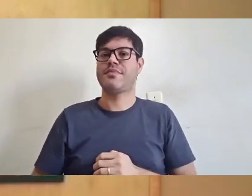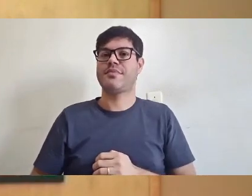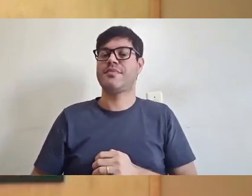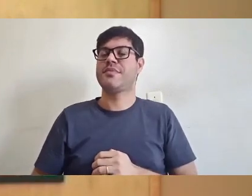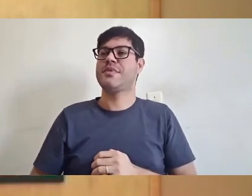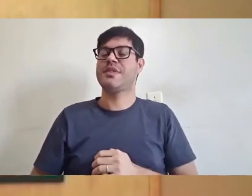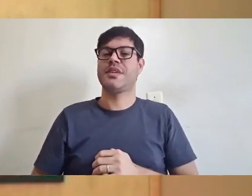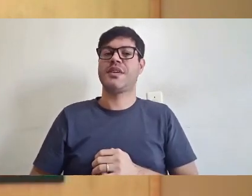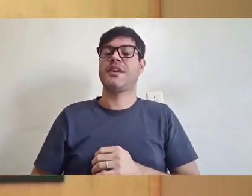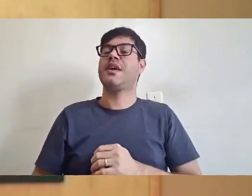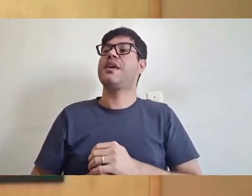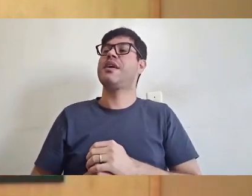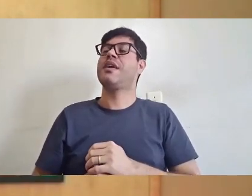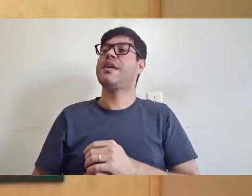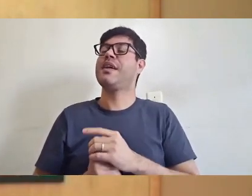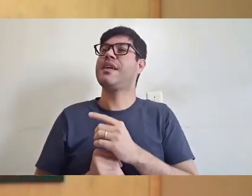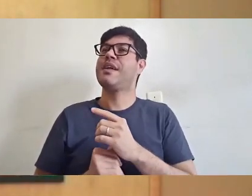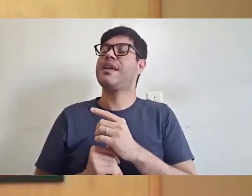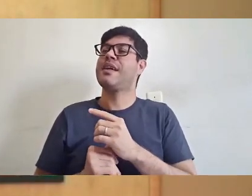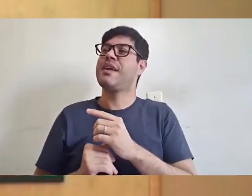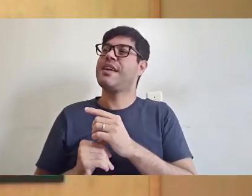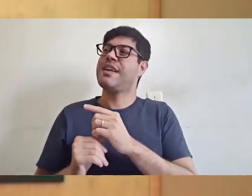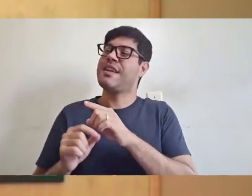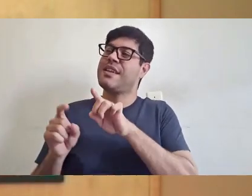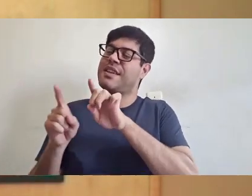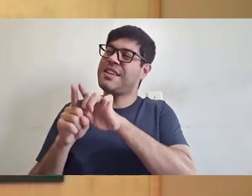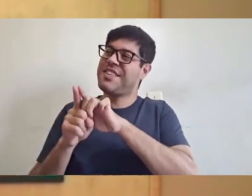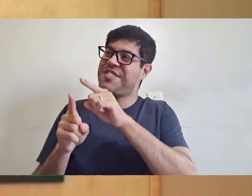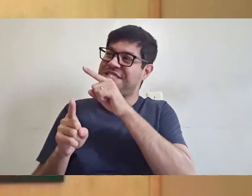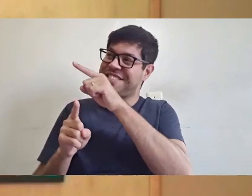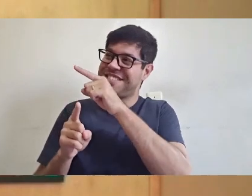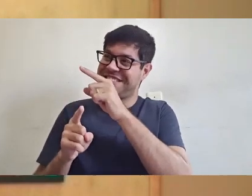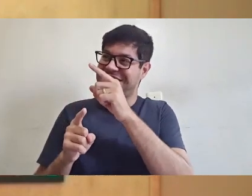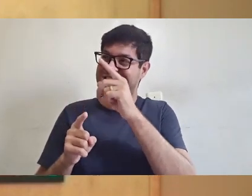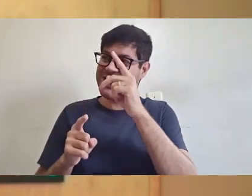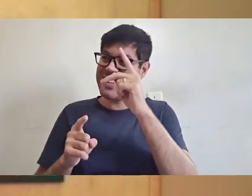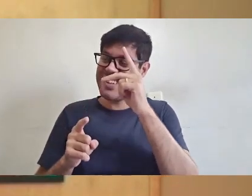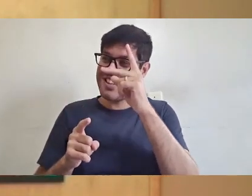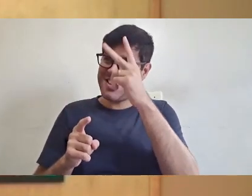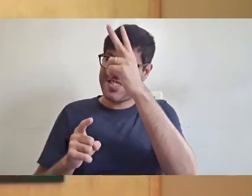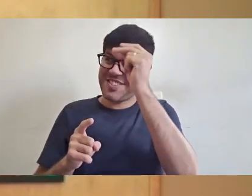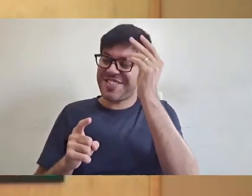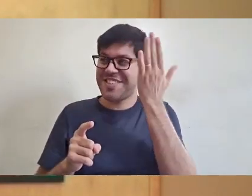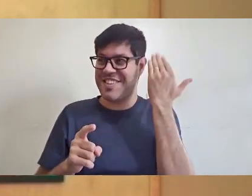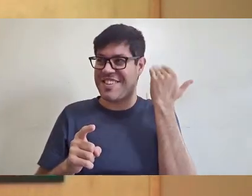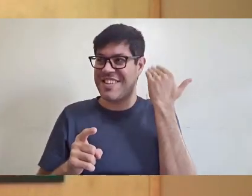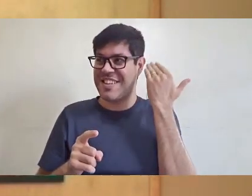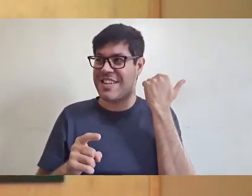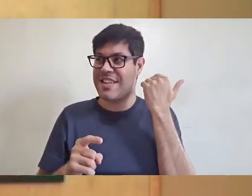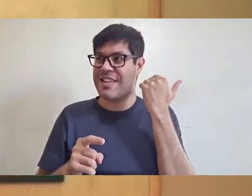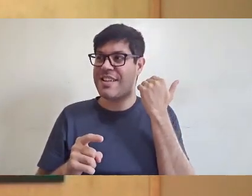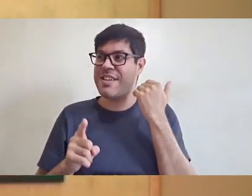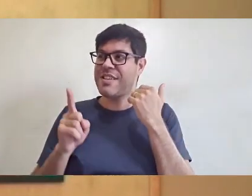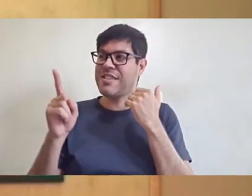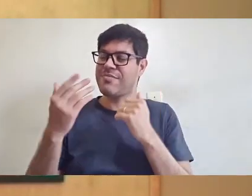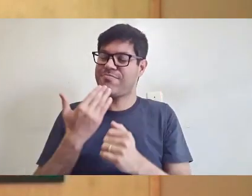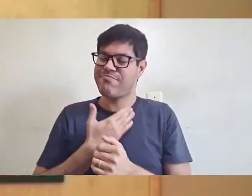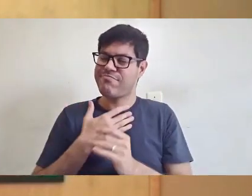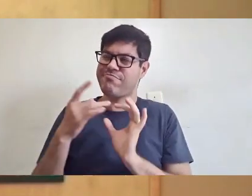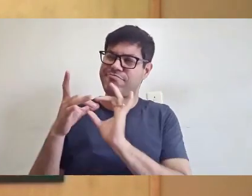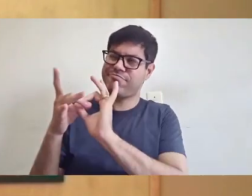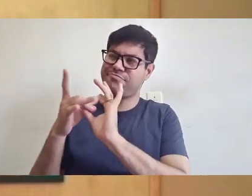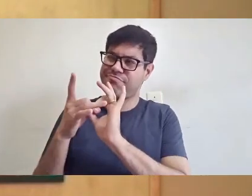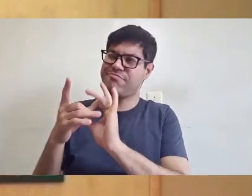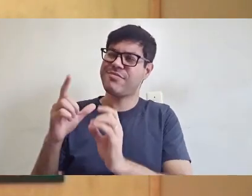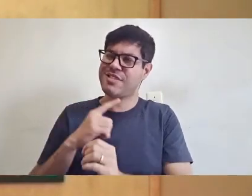o senhor foi prefeito, excelentíssimo senhor prefeito, tem que falar assim. A gente tem muita amizade, Pedro? Claro. Graças a